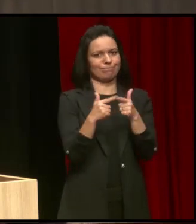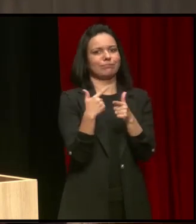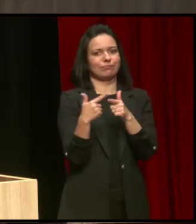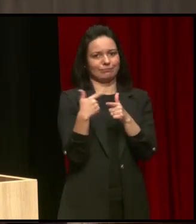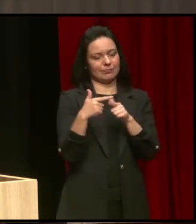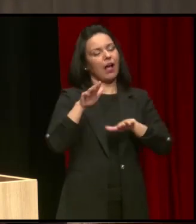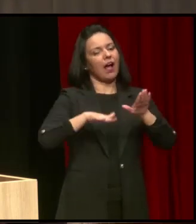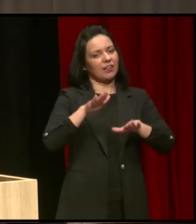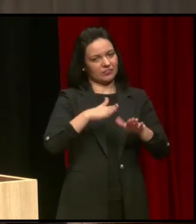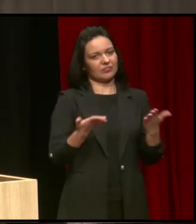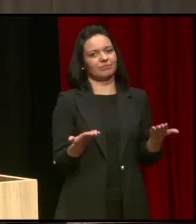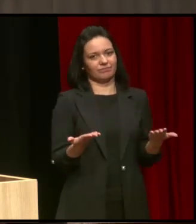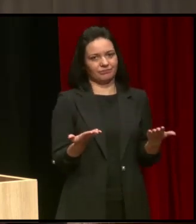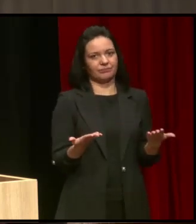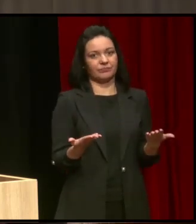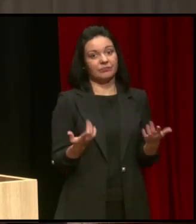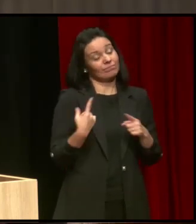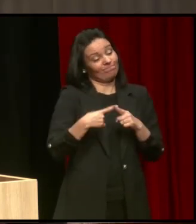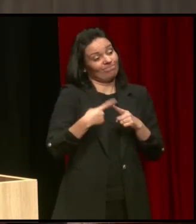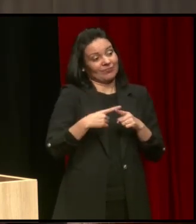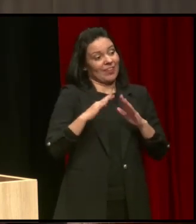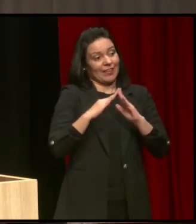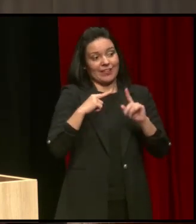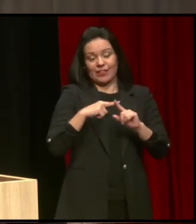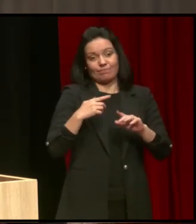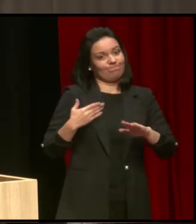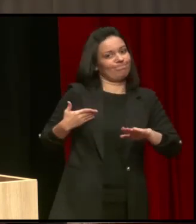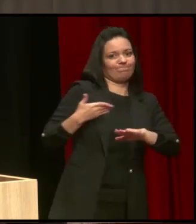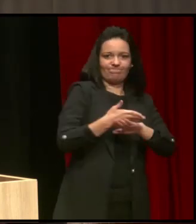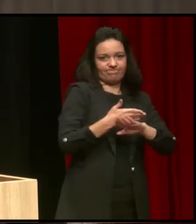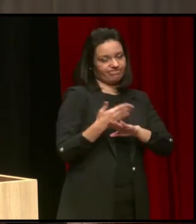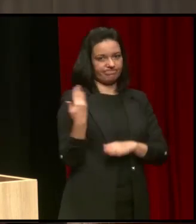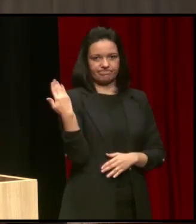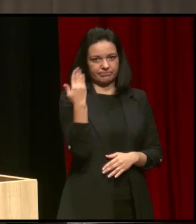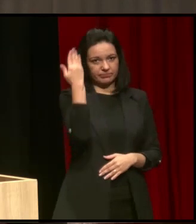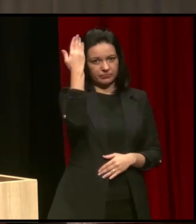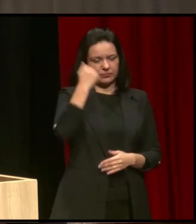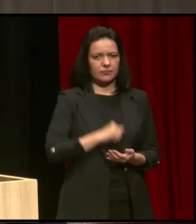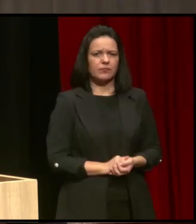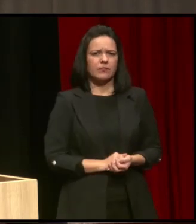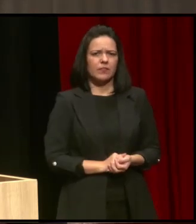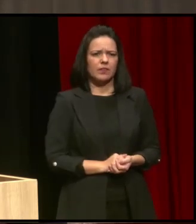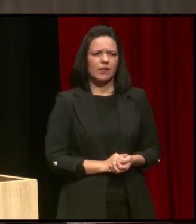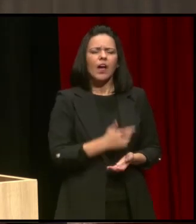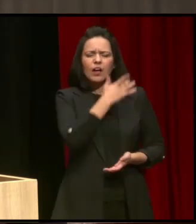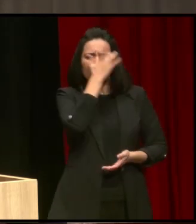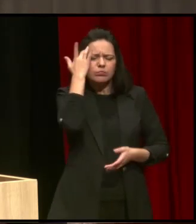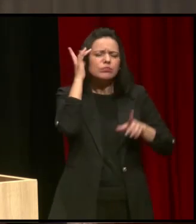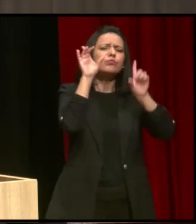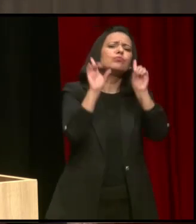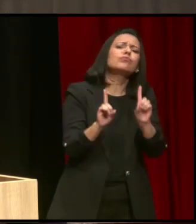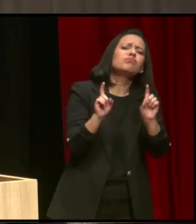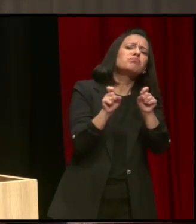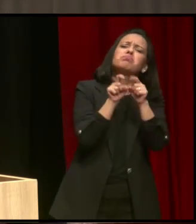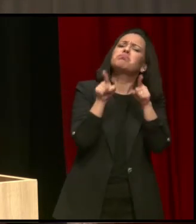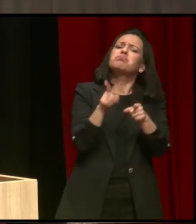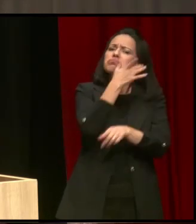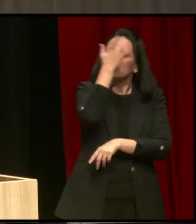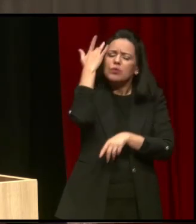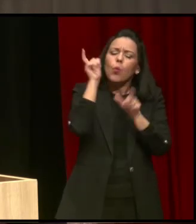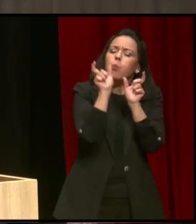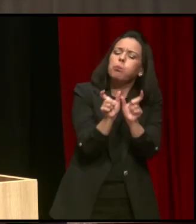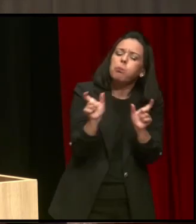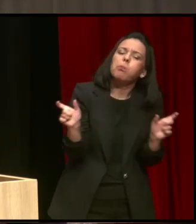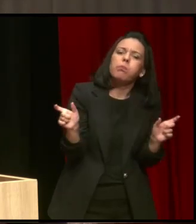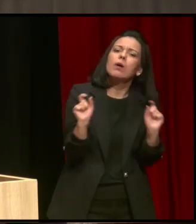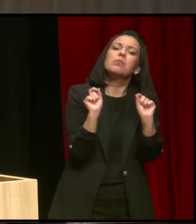com deficiência. Por que que eles não estão na igreja? Olha só, quem são as pessoas deficientes? A Milene já falou no